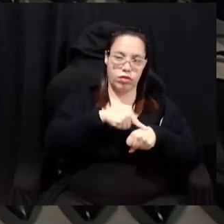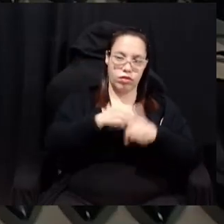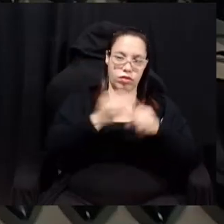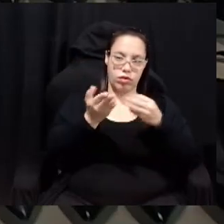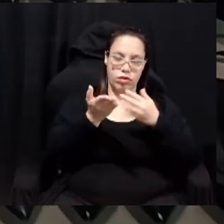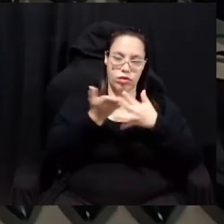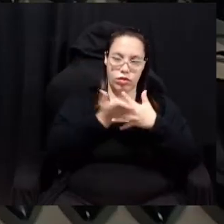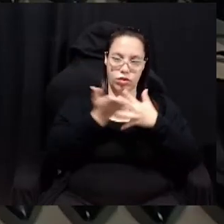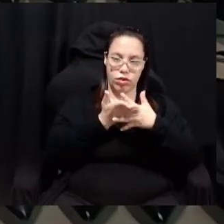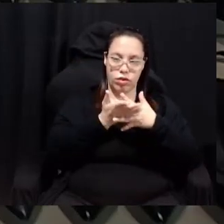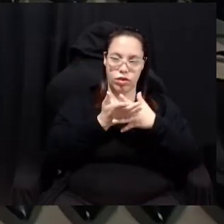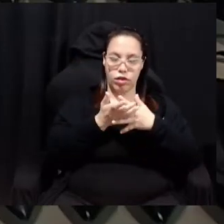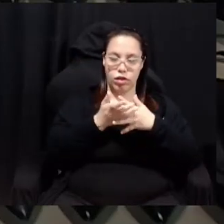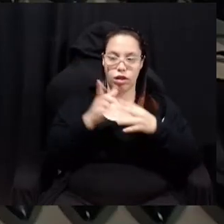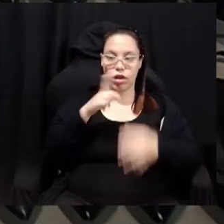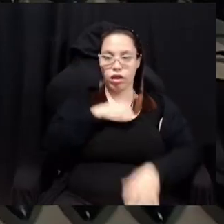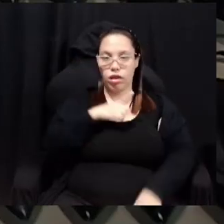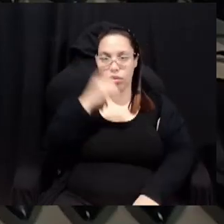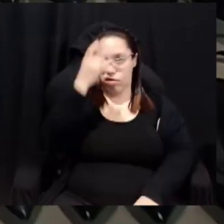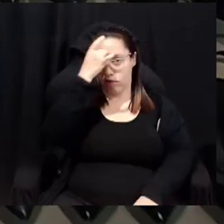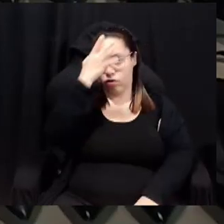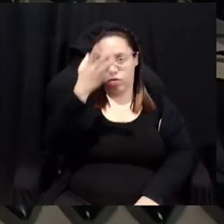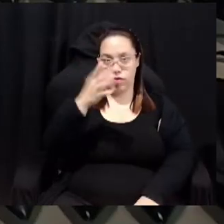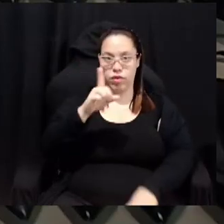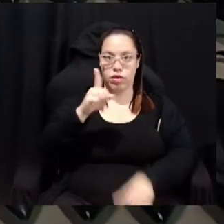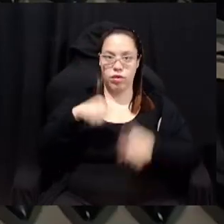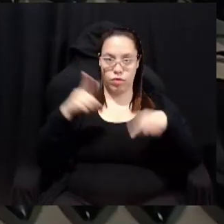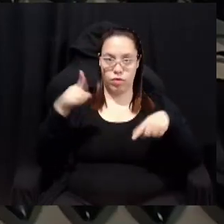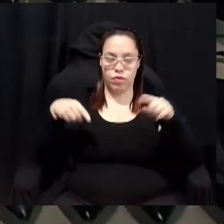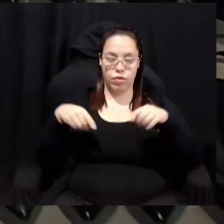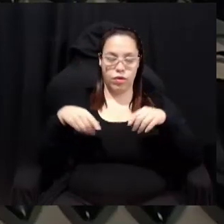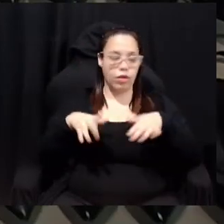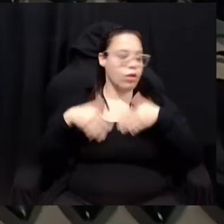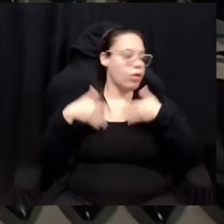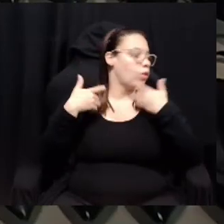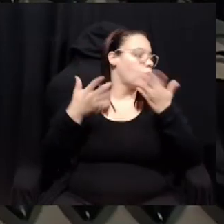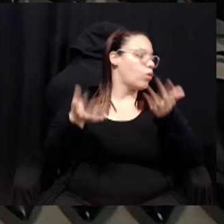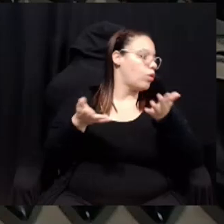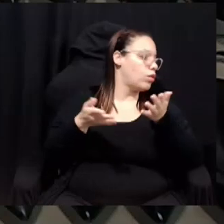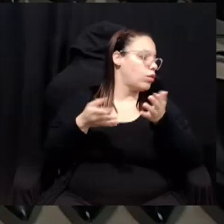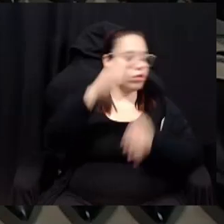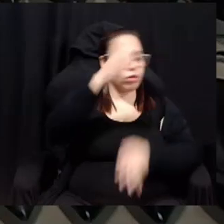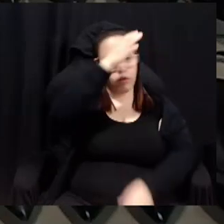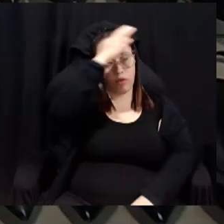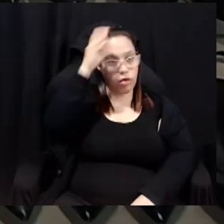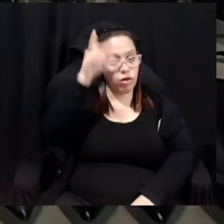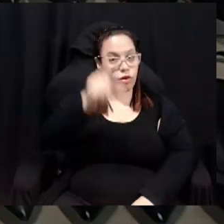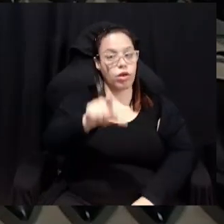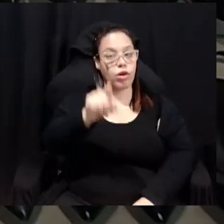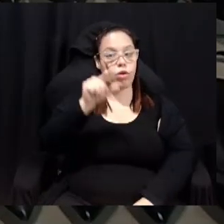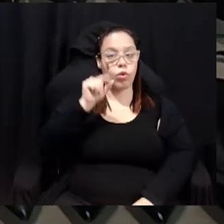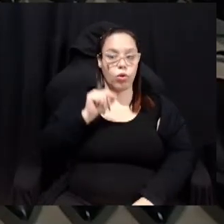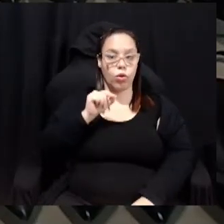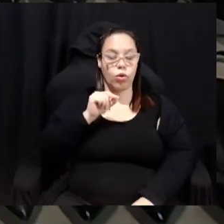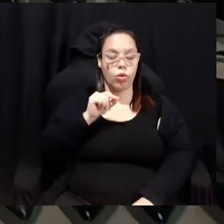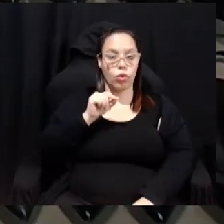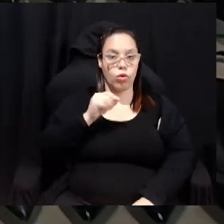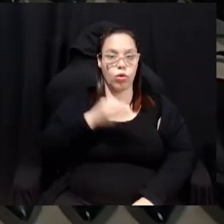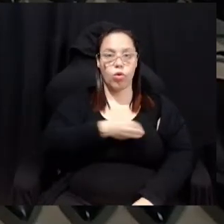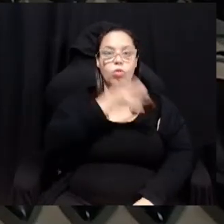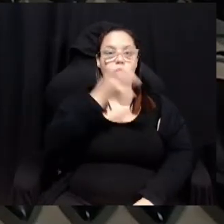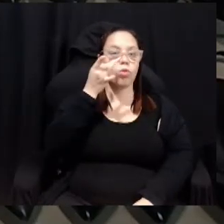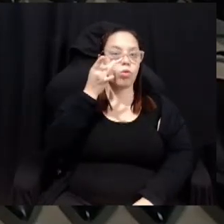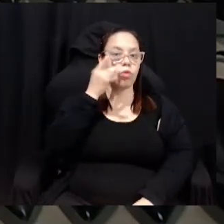tem. Então ele facilita em muitos modos ainda. E quando o cliente escolhe o modo presencial, você